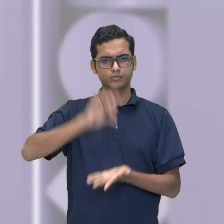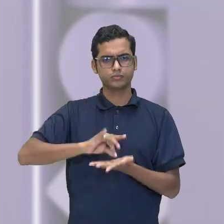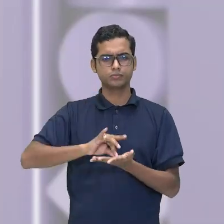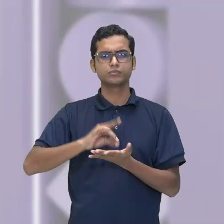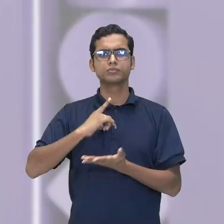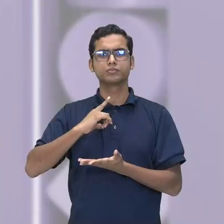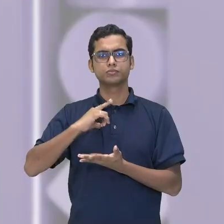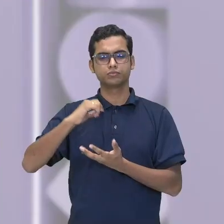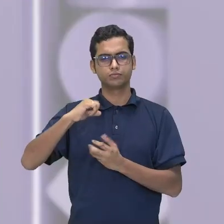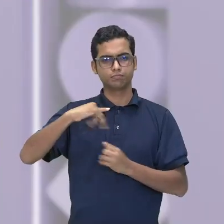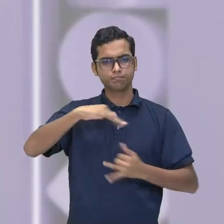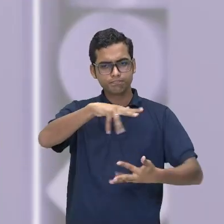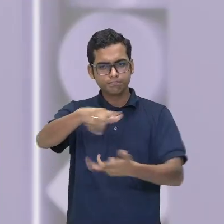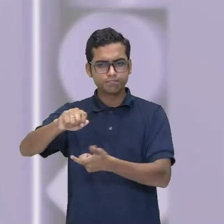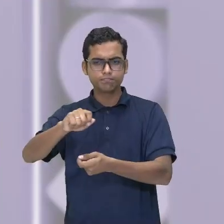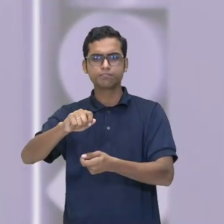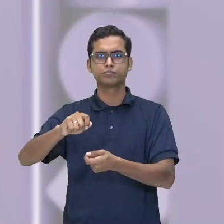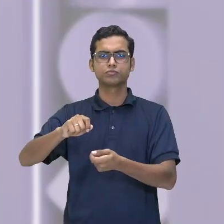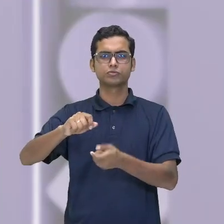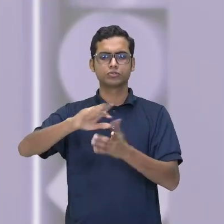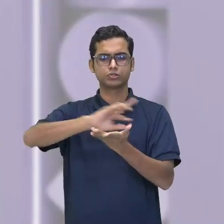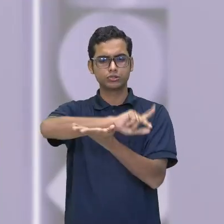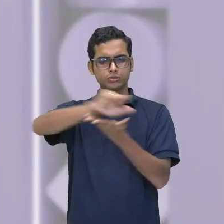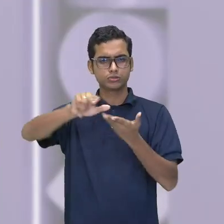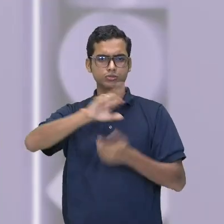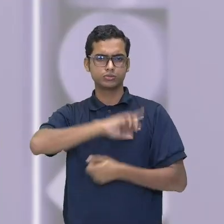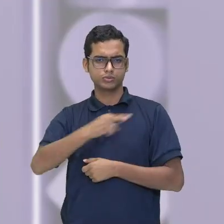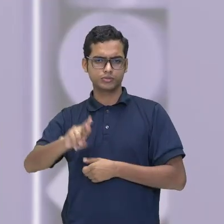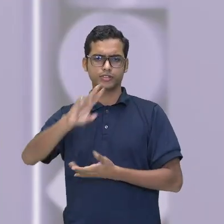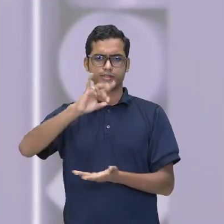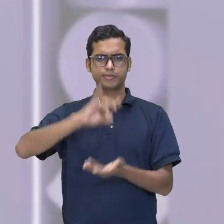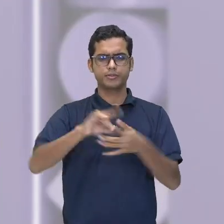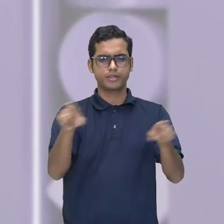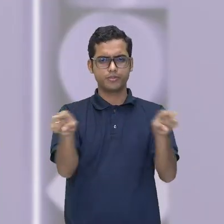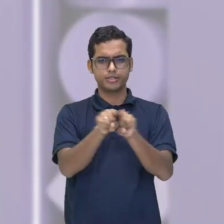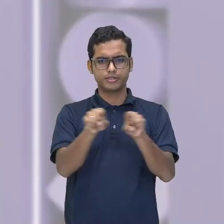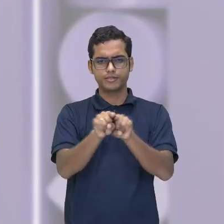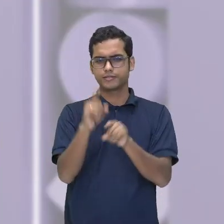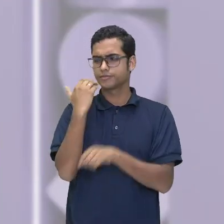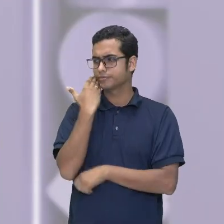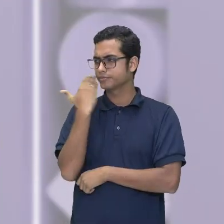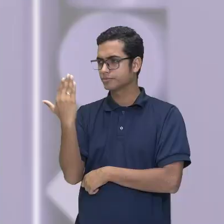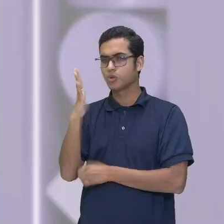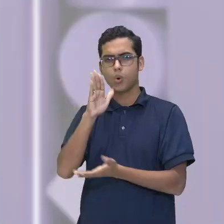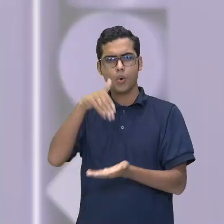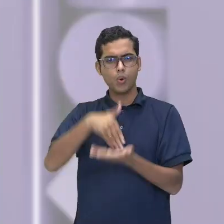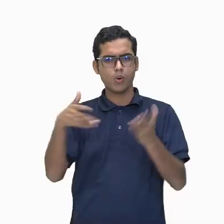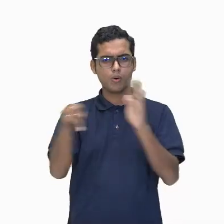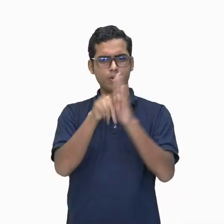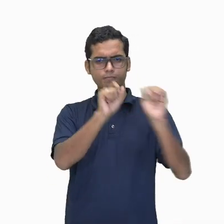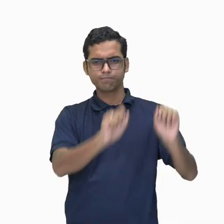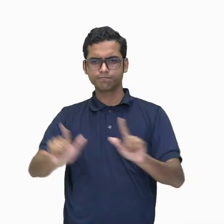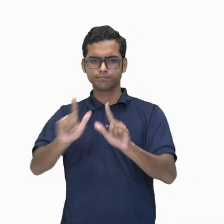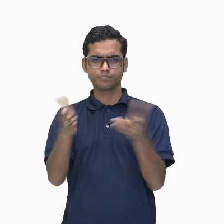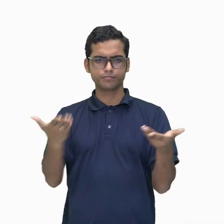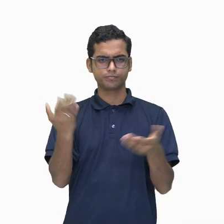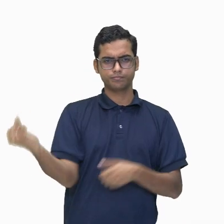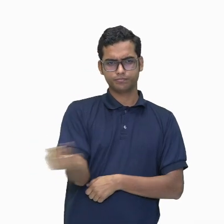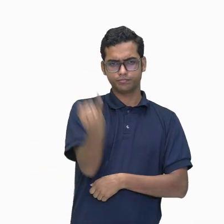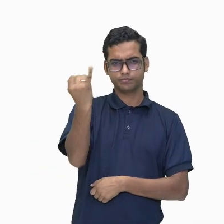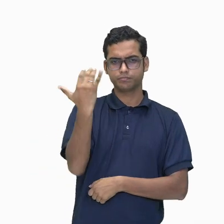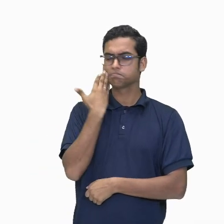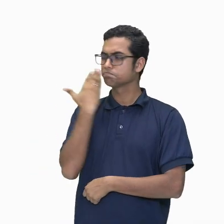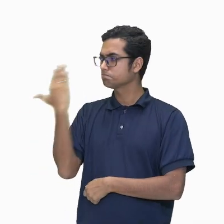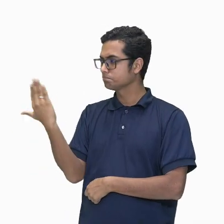universais. Agora eu quero pensar um último passo com vocês que é muito importante. Vamos lá, então?